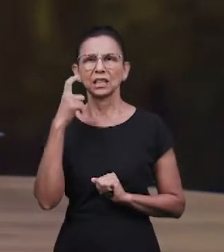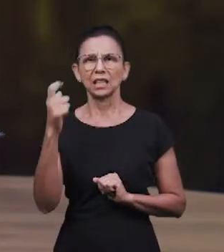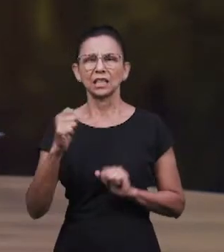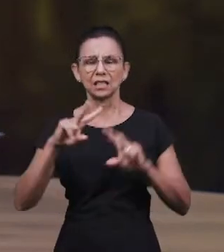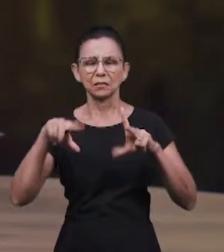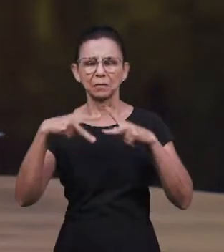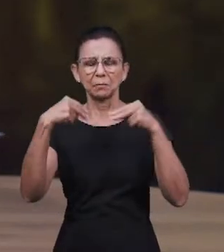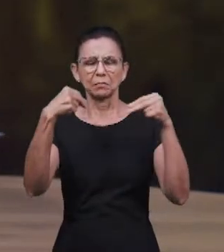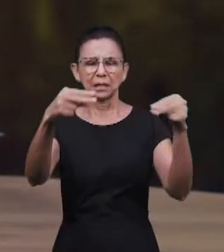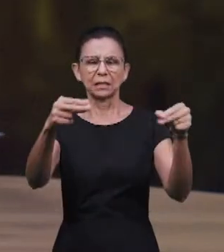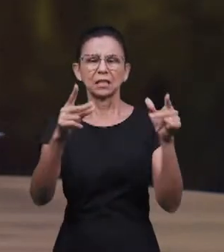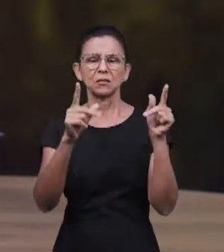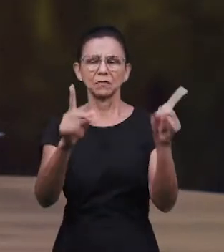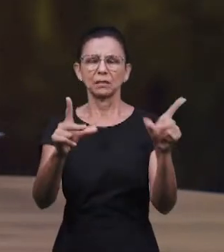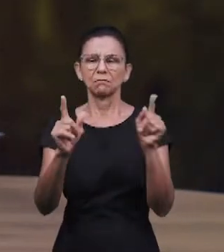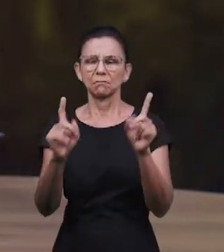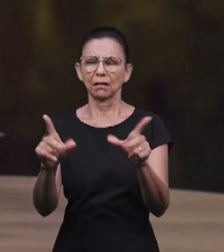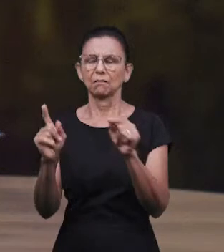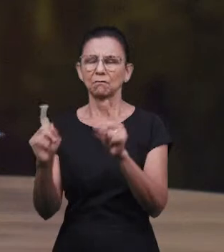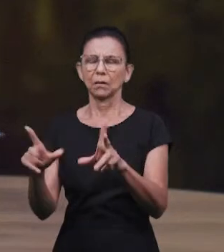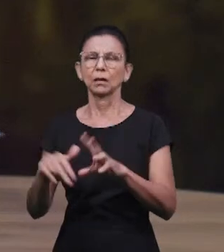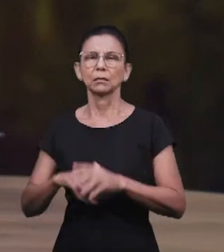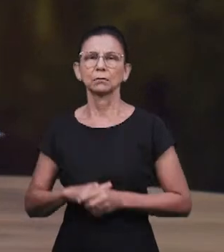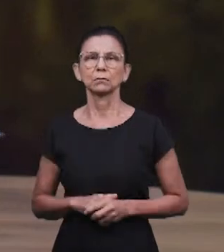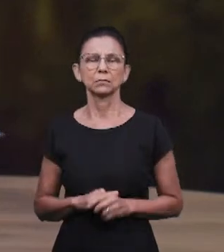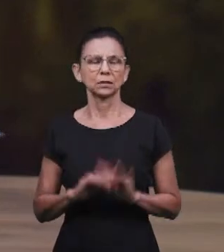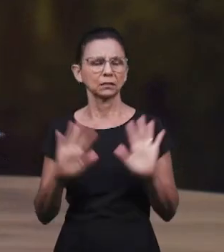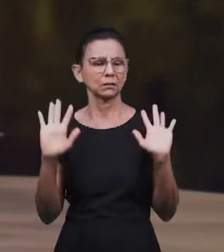venda de presente para depois